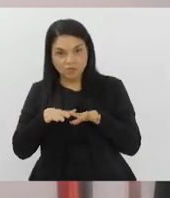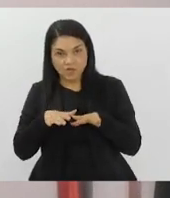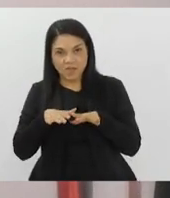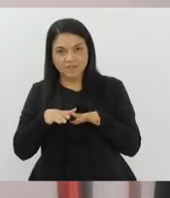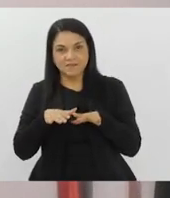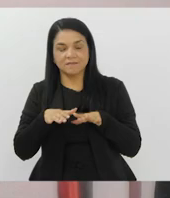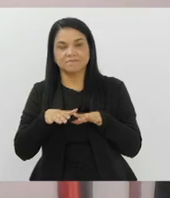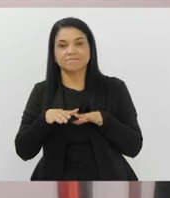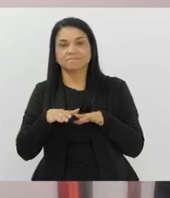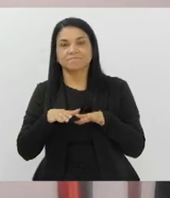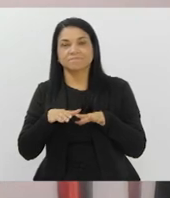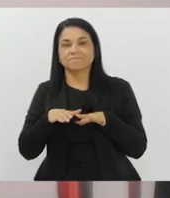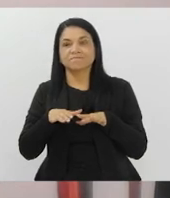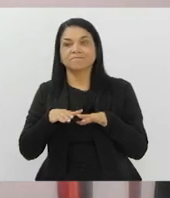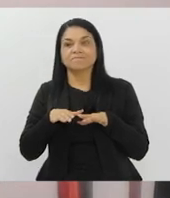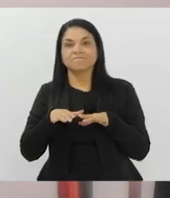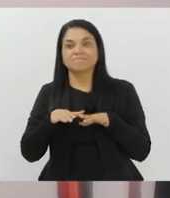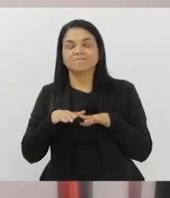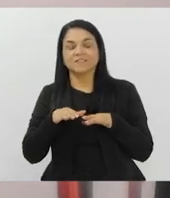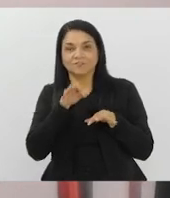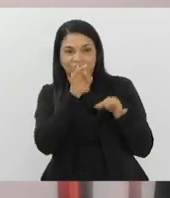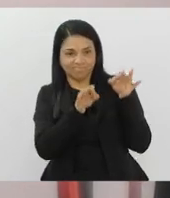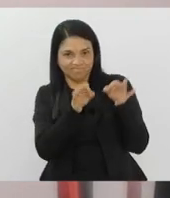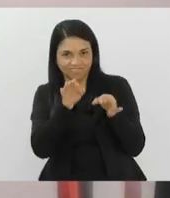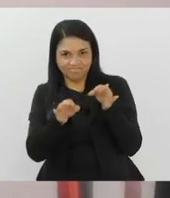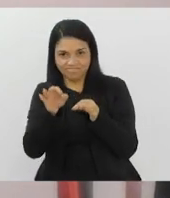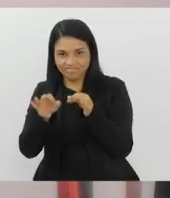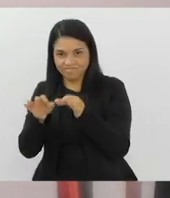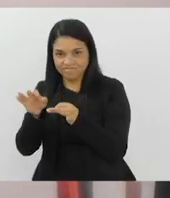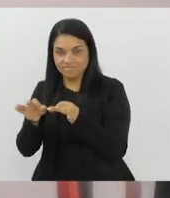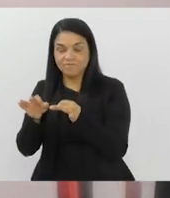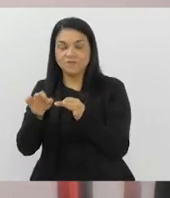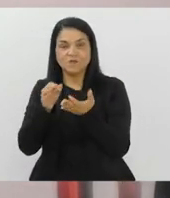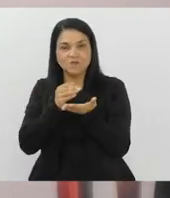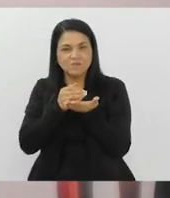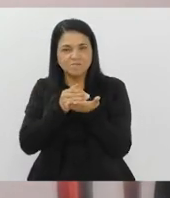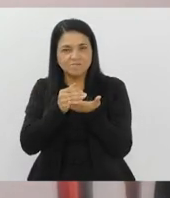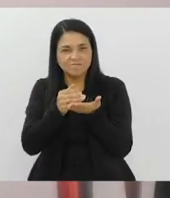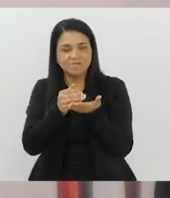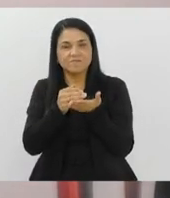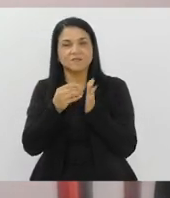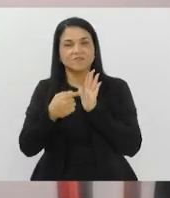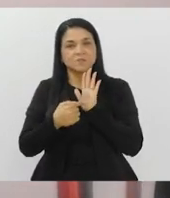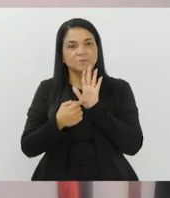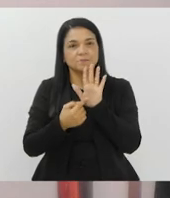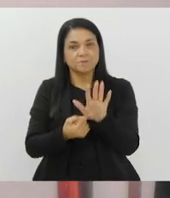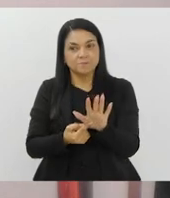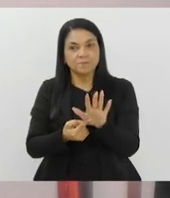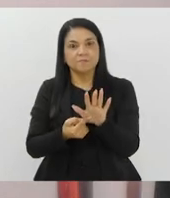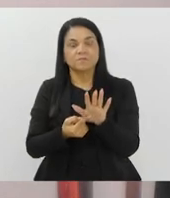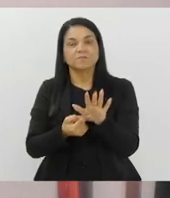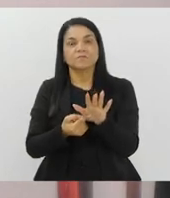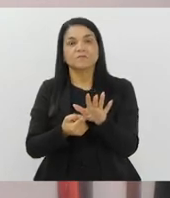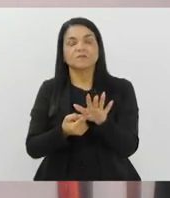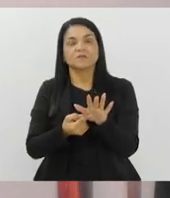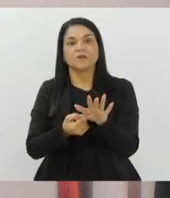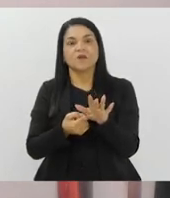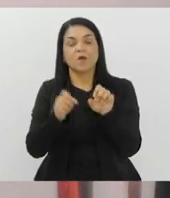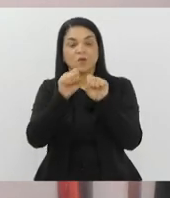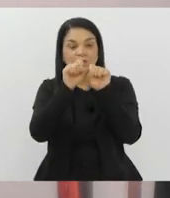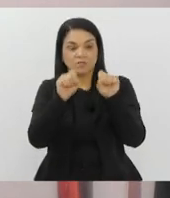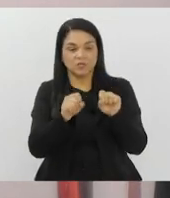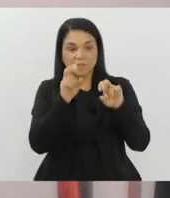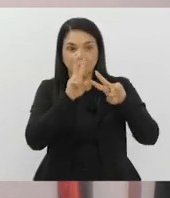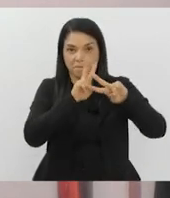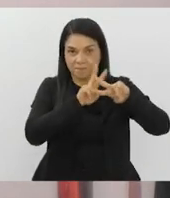são o momento inicial ali no, né, de apresentação ao sistema prisional, assim que uma pessoa